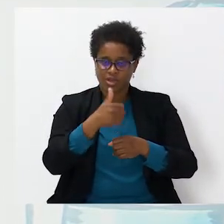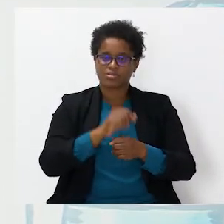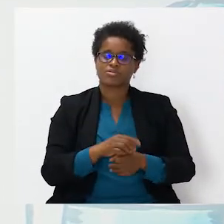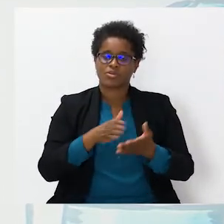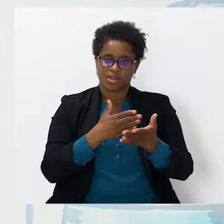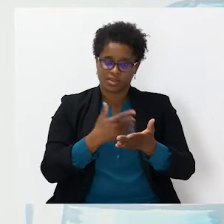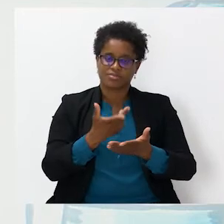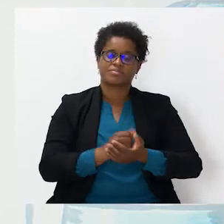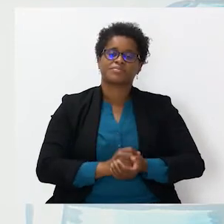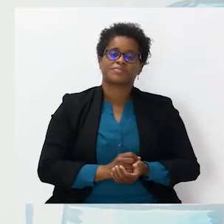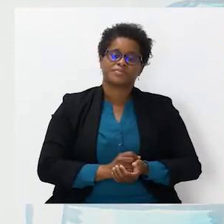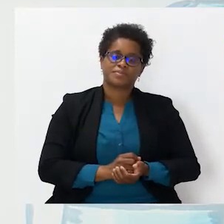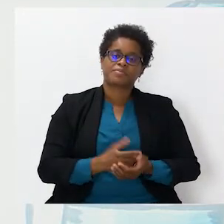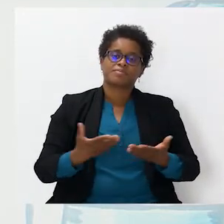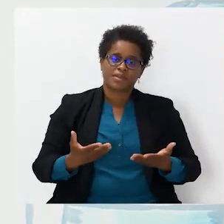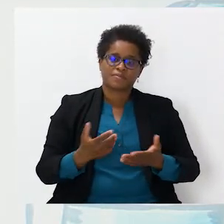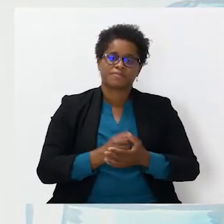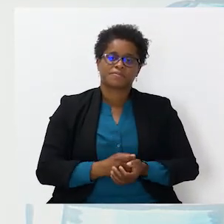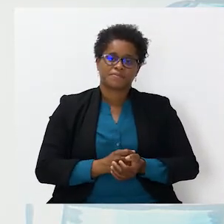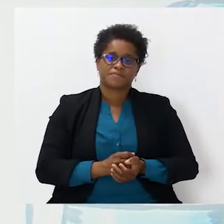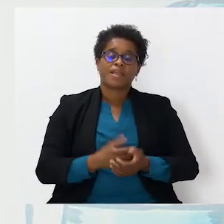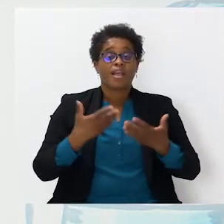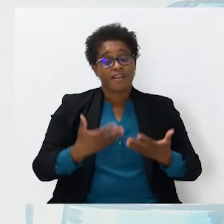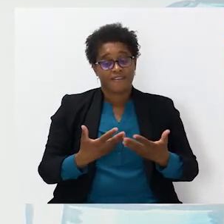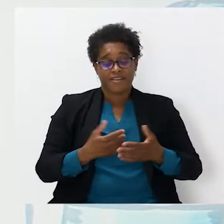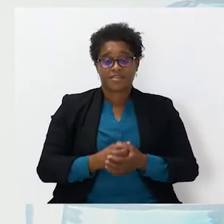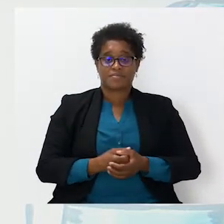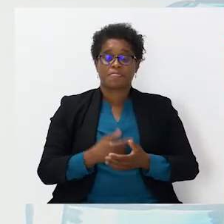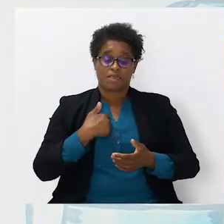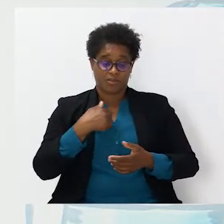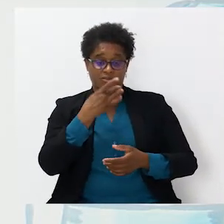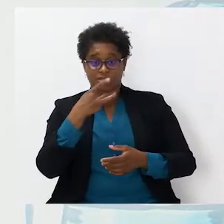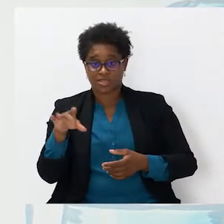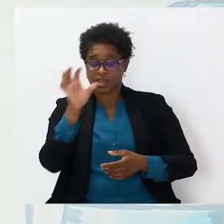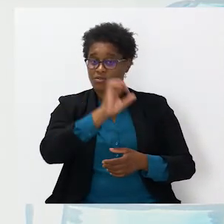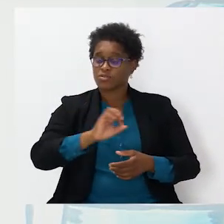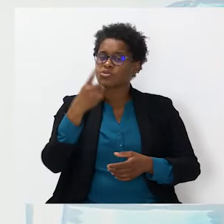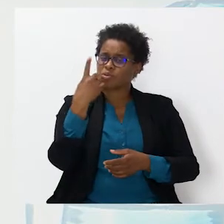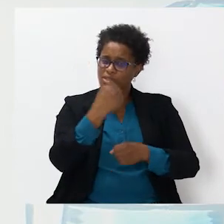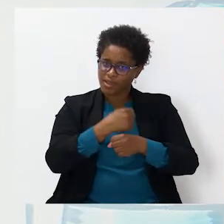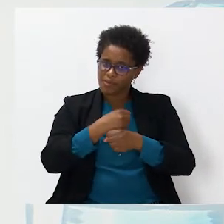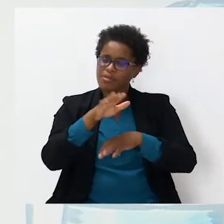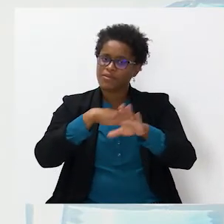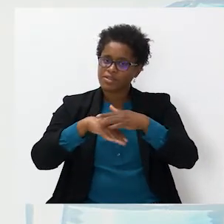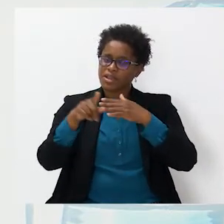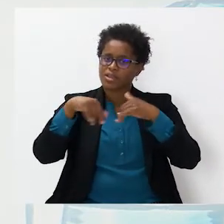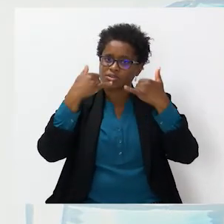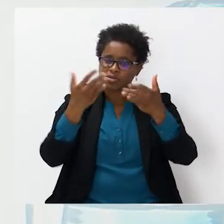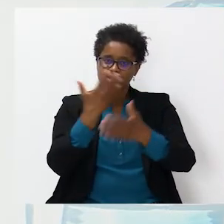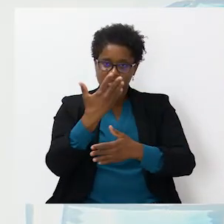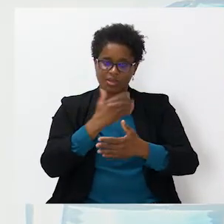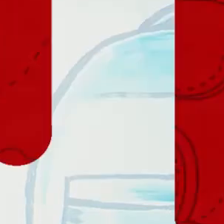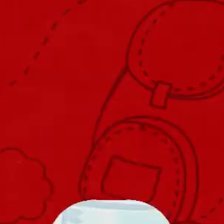no caderno. Bem, agora vou deixar um trabalho para fazer depois das